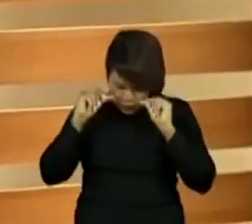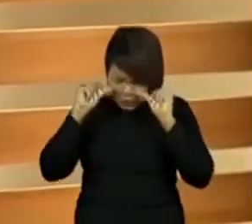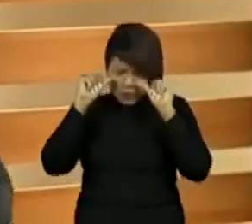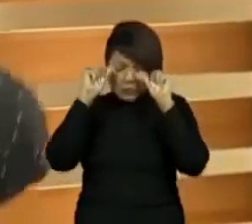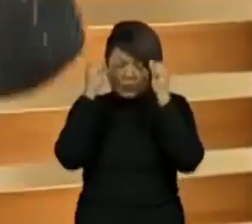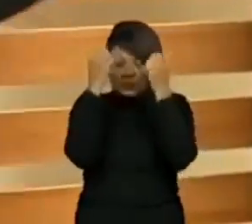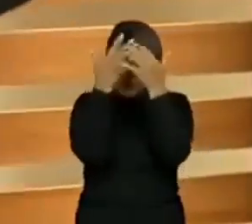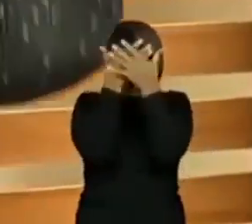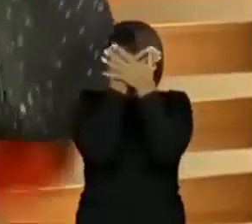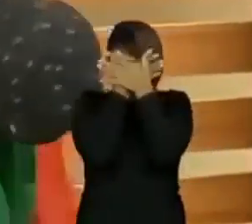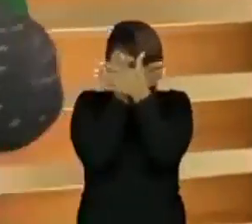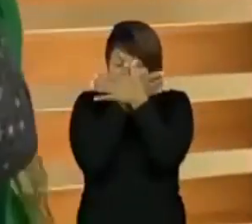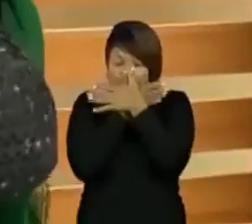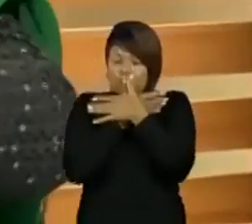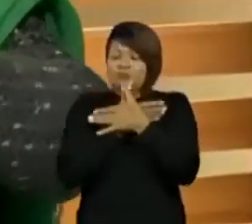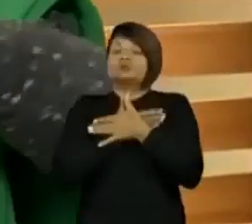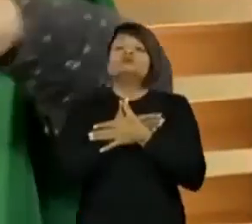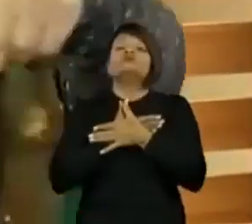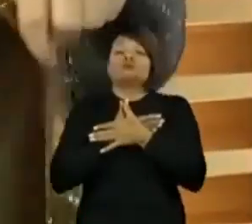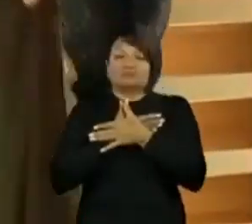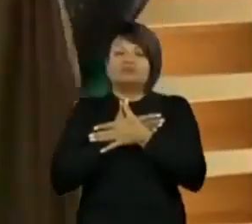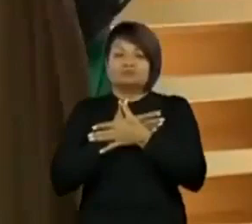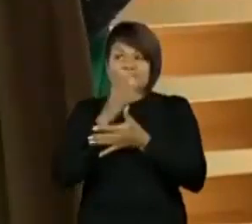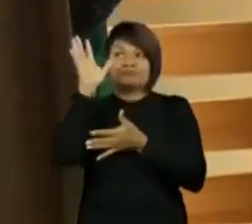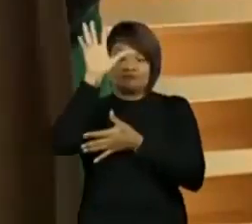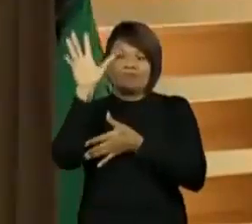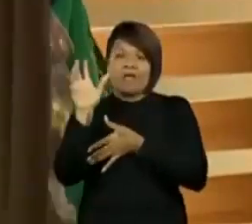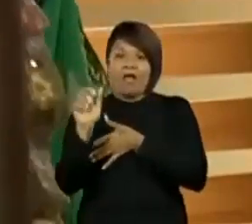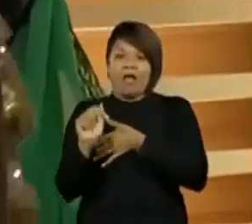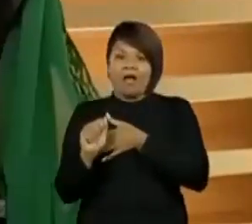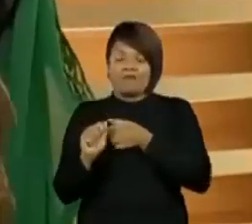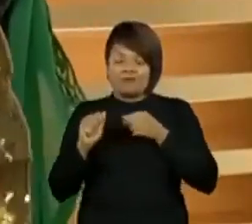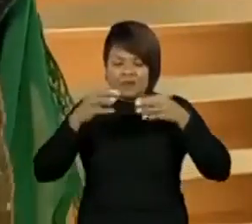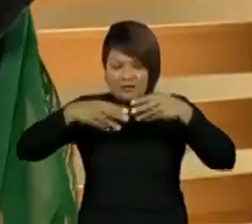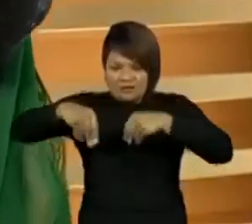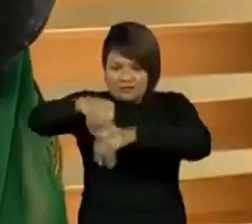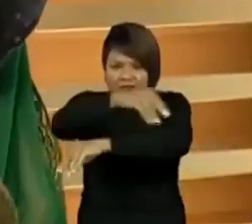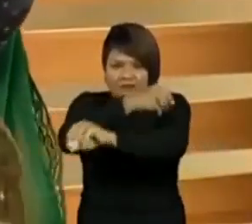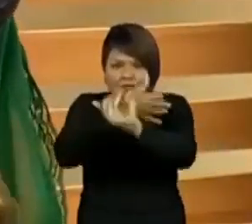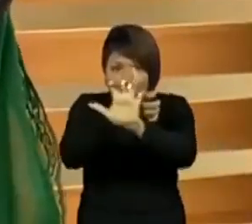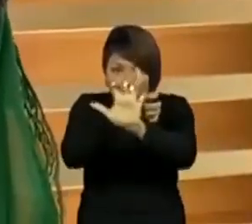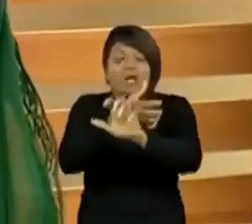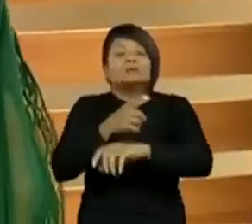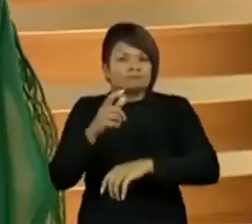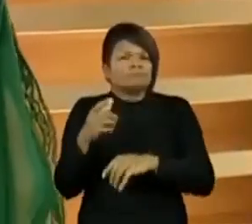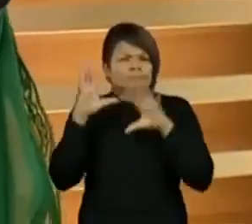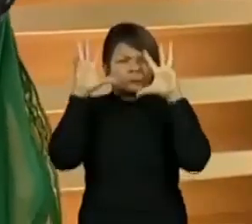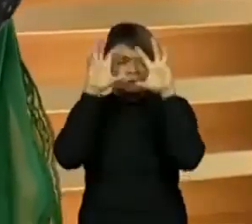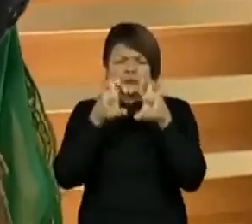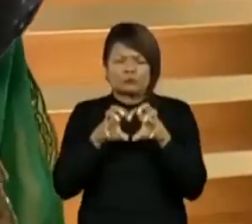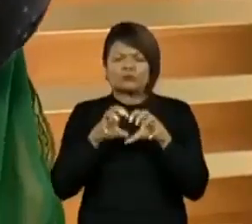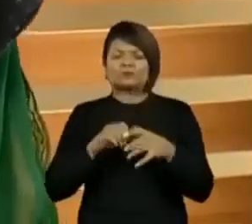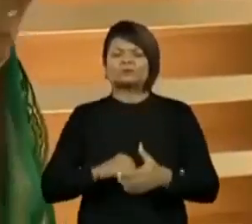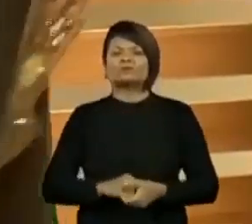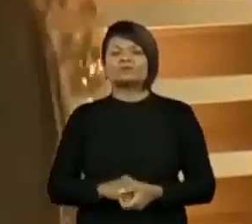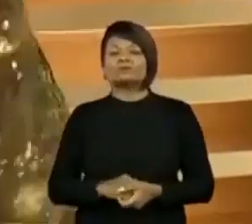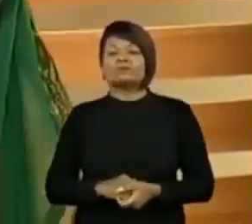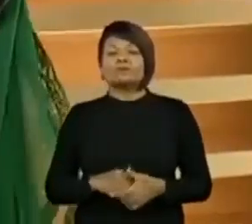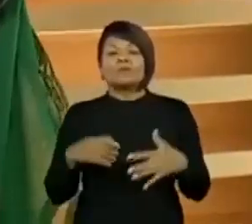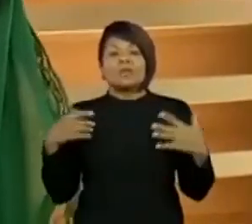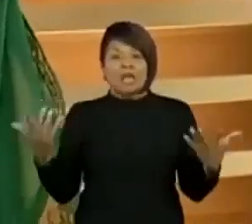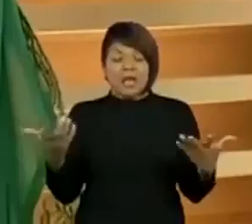muito escuras. E eles ficavam lá, conversando, olhando